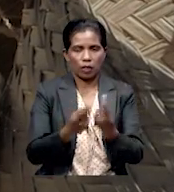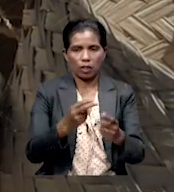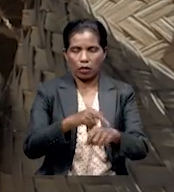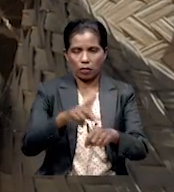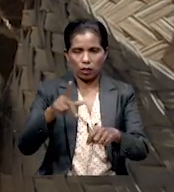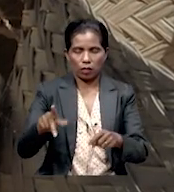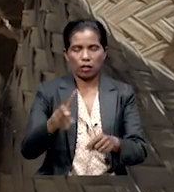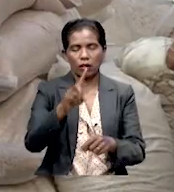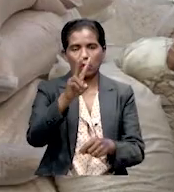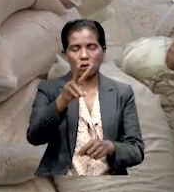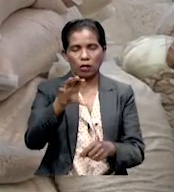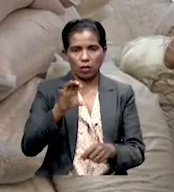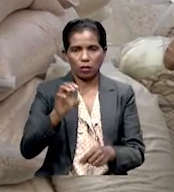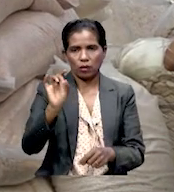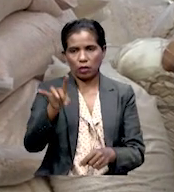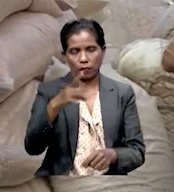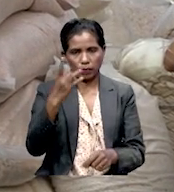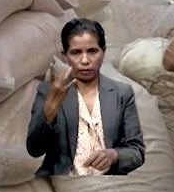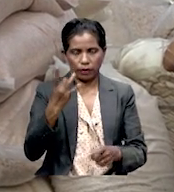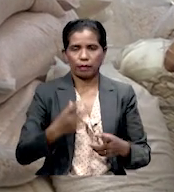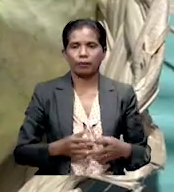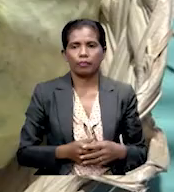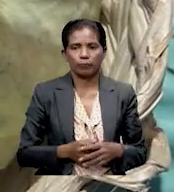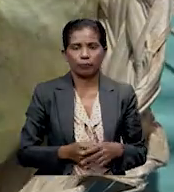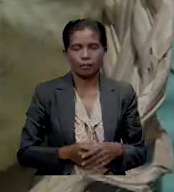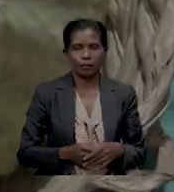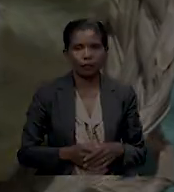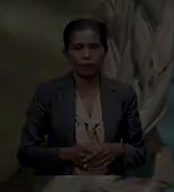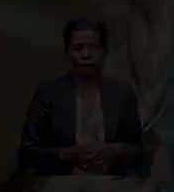atus rua sanulo resing walu. Felicitas Borges, Jaime dos Santos, GMN.